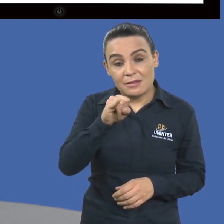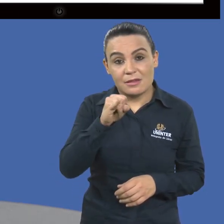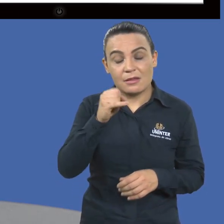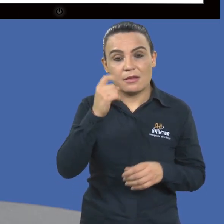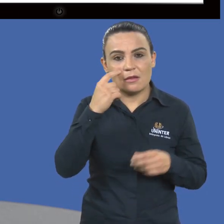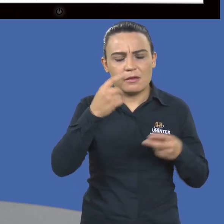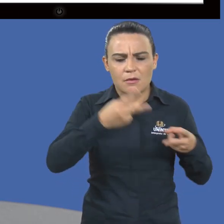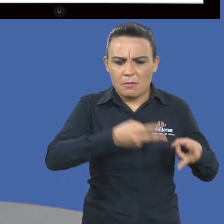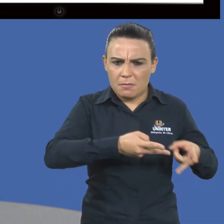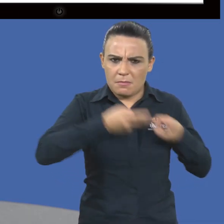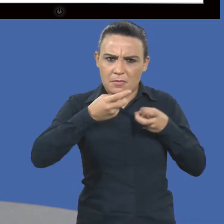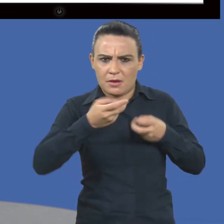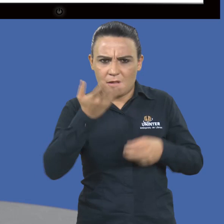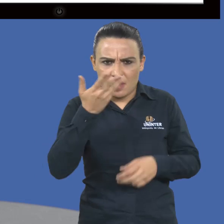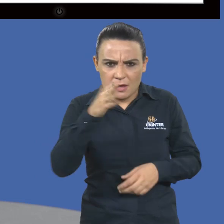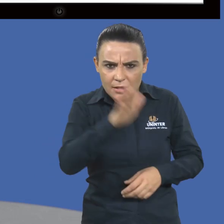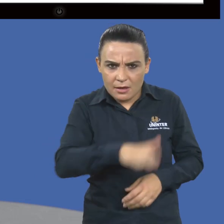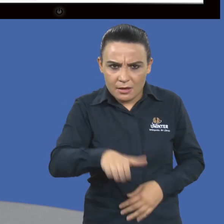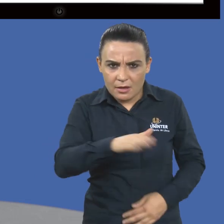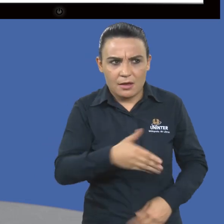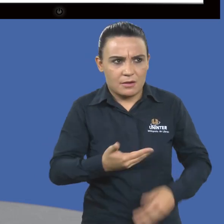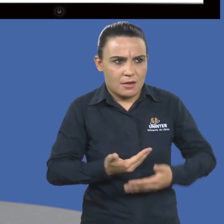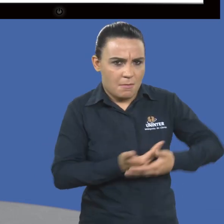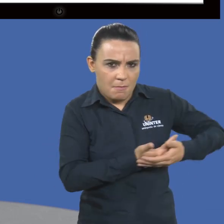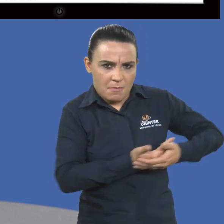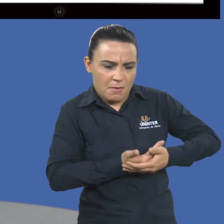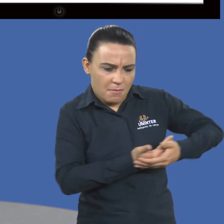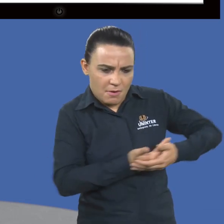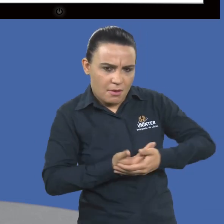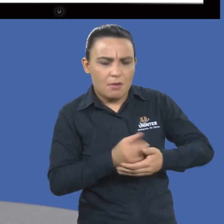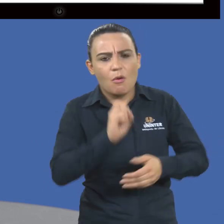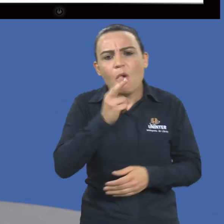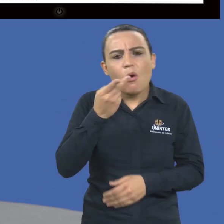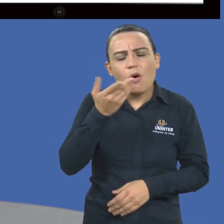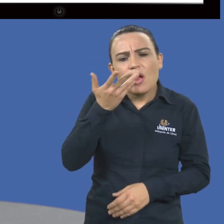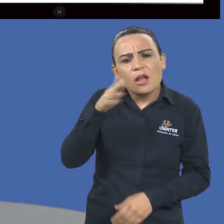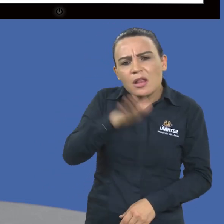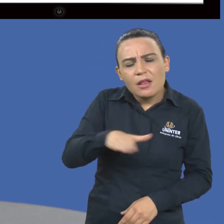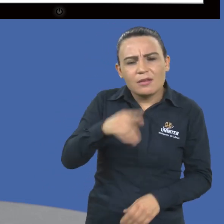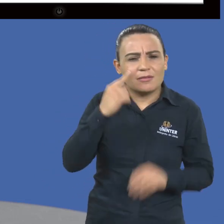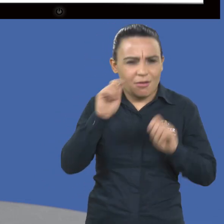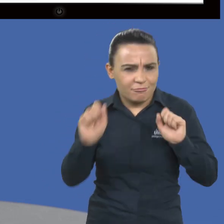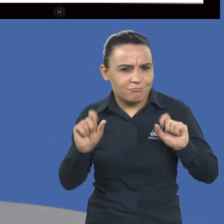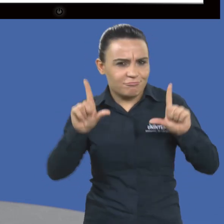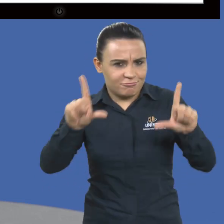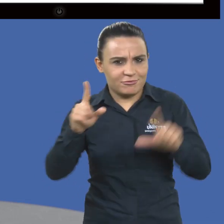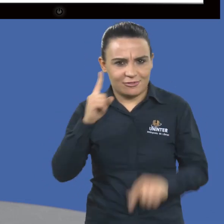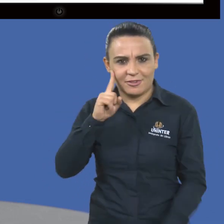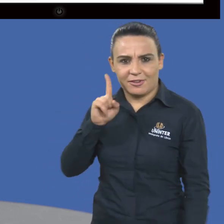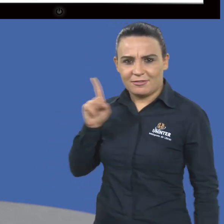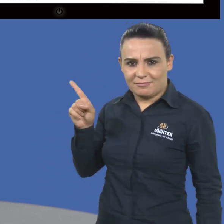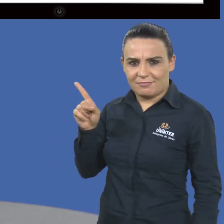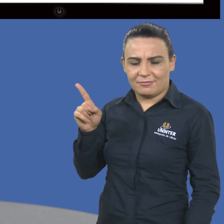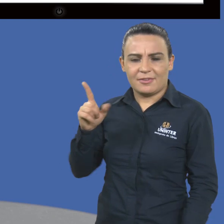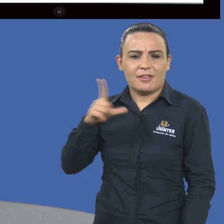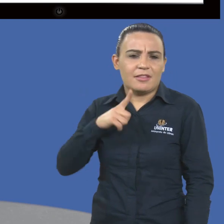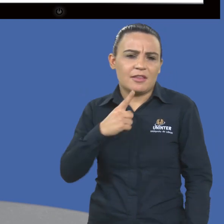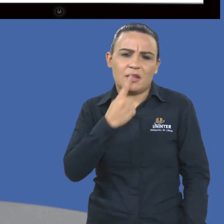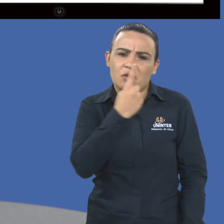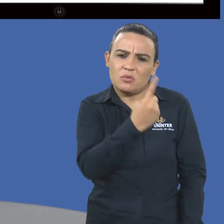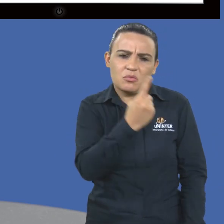observar as crianças como essas que estão sendo mostradas aí nessa